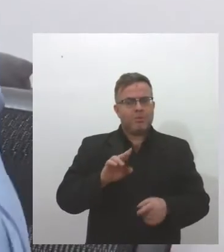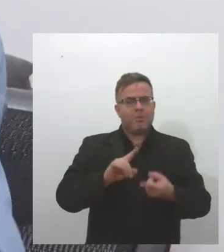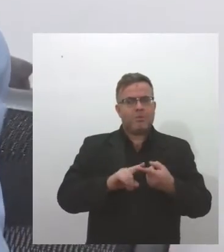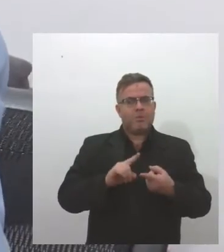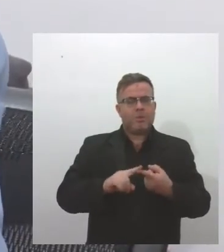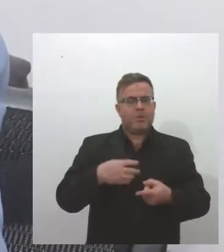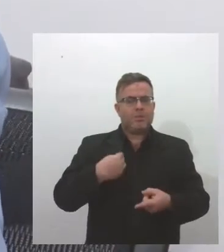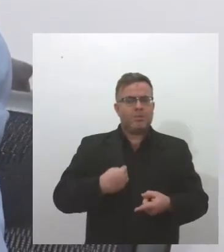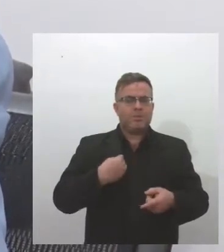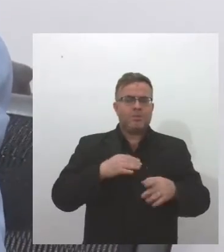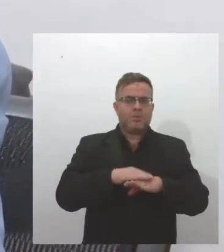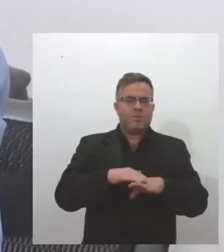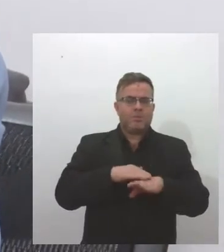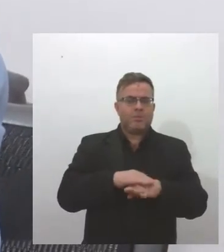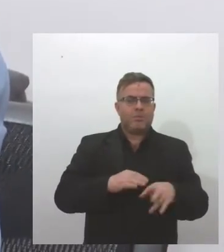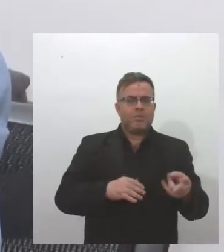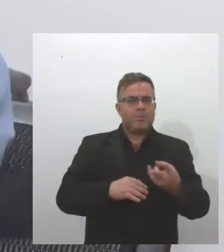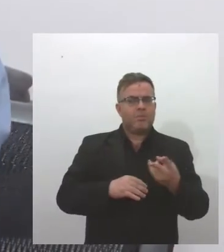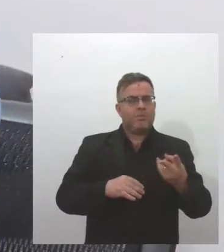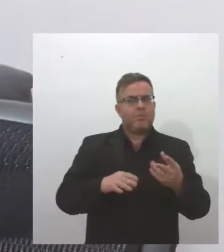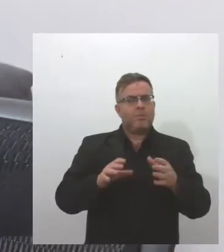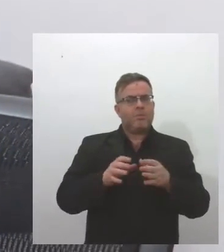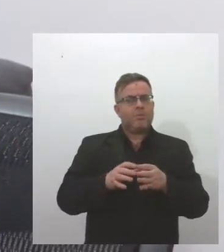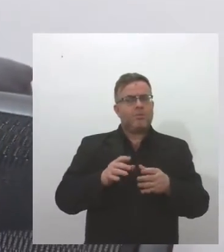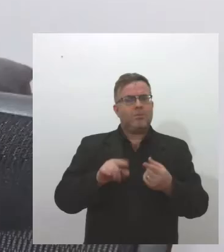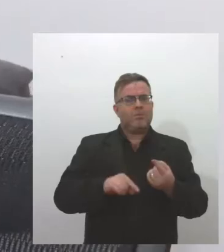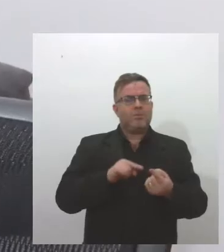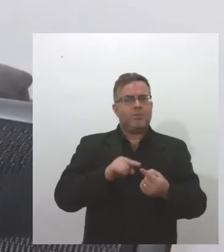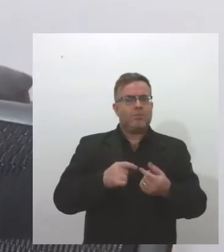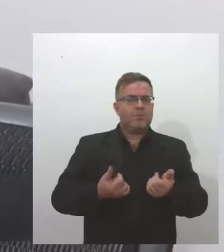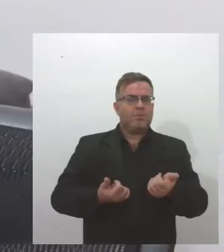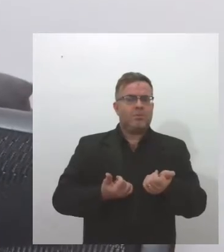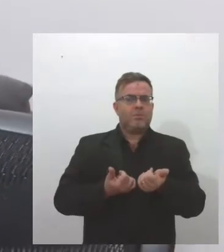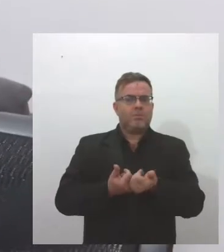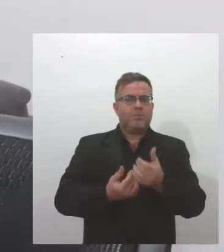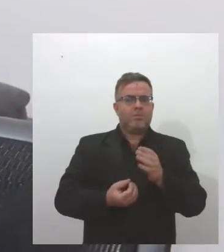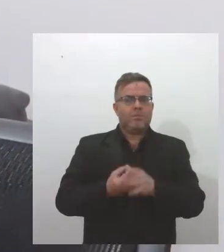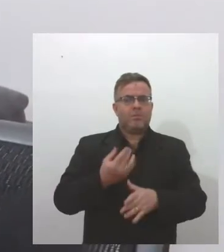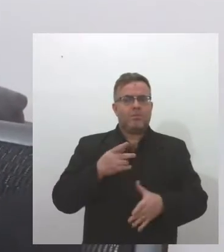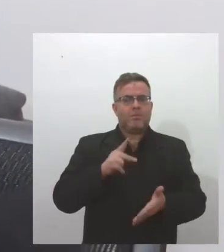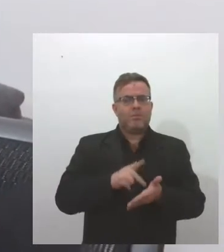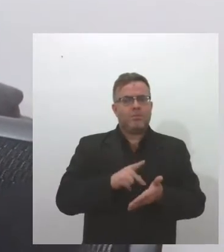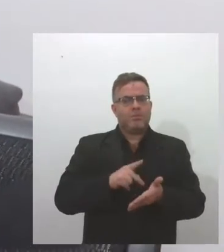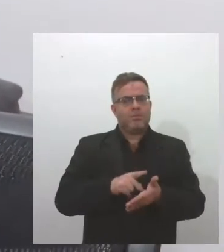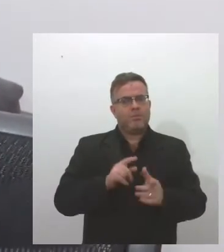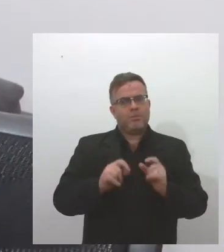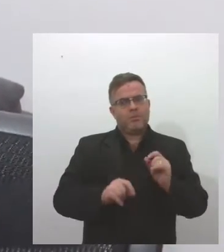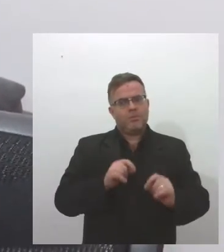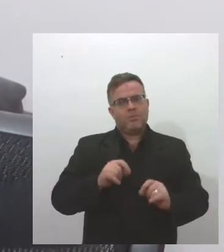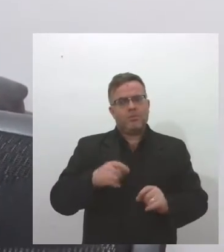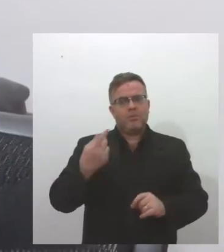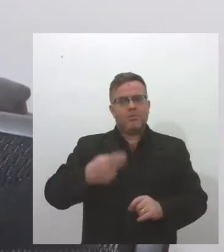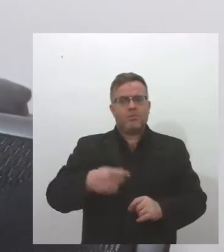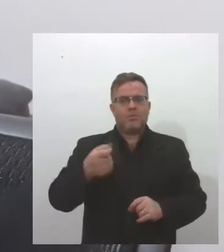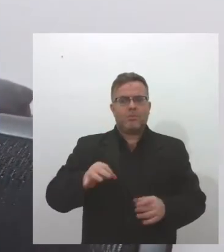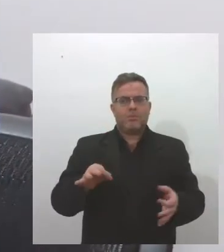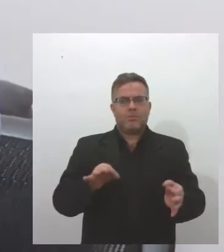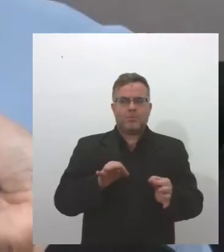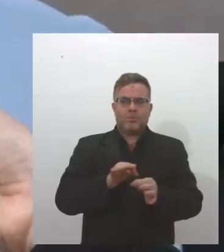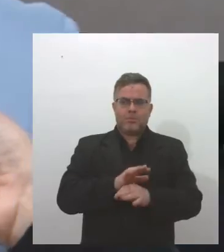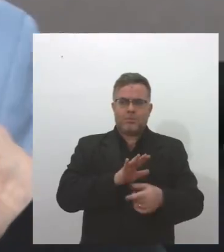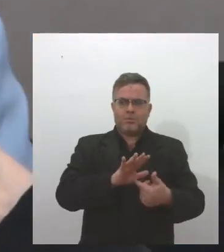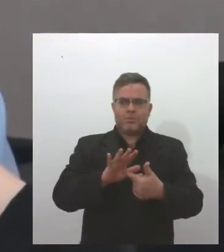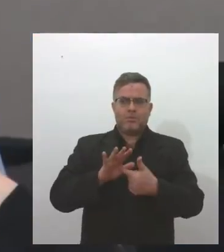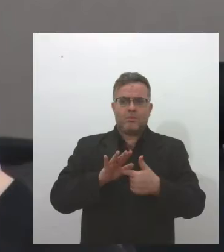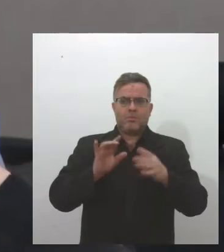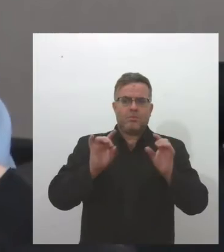das conversas com as categorias, com o apoio da Assembleia, a implantação do comitê vai colocar Sergipe numa posição de destaque nacional.